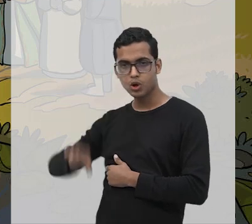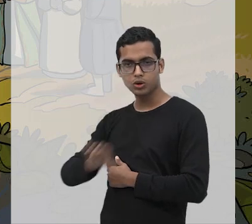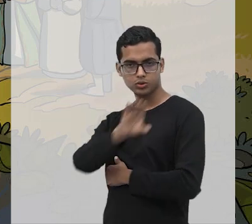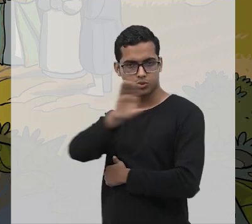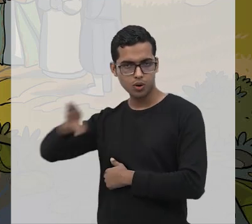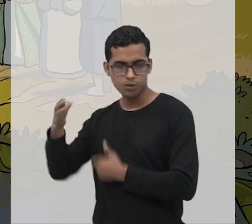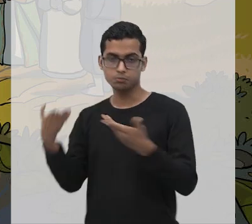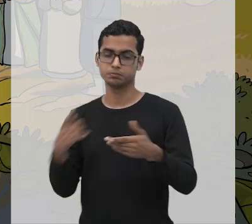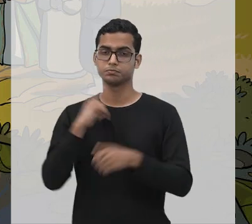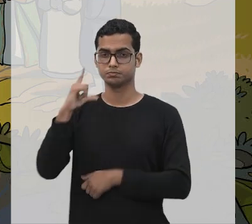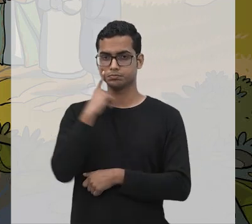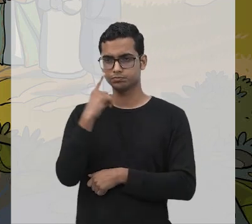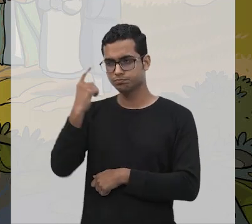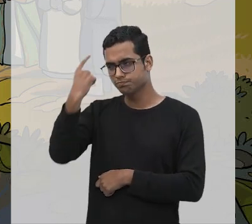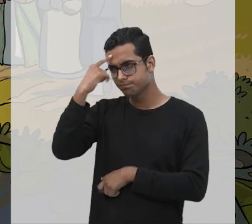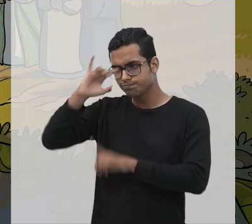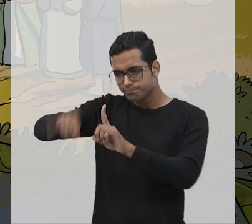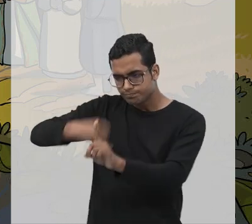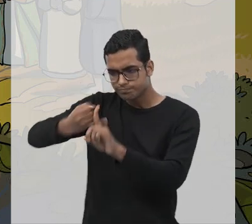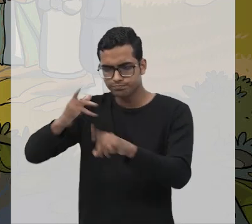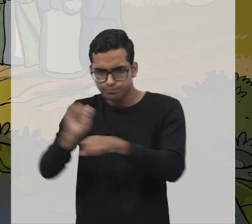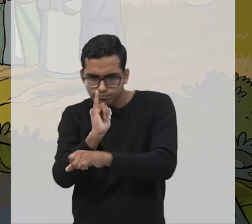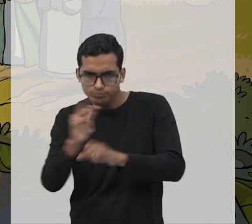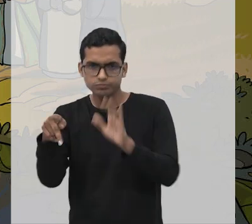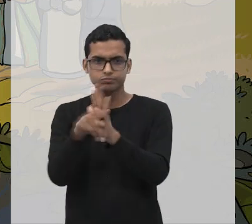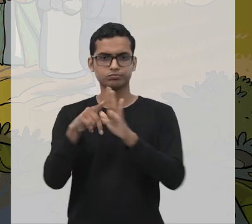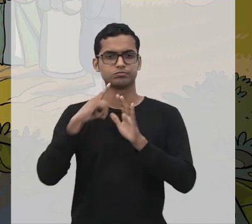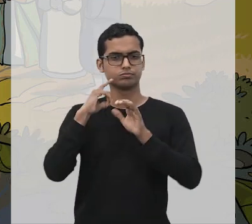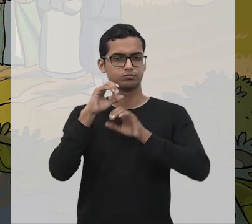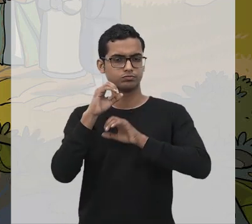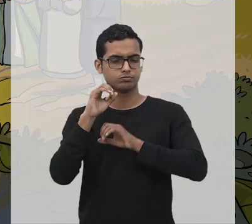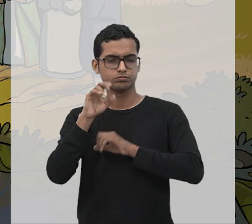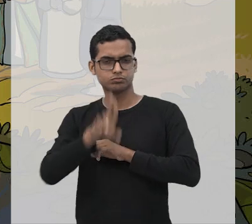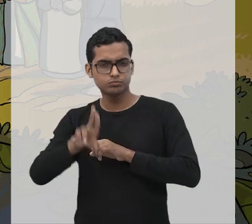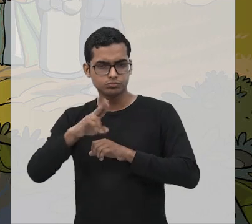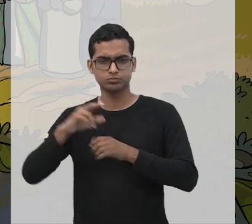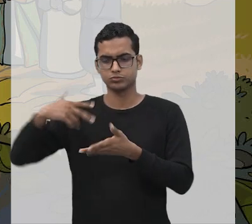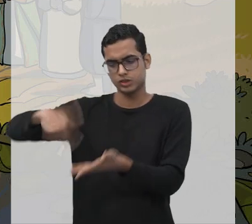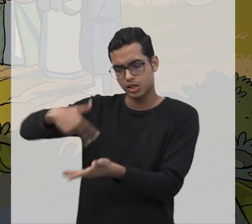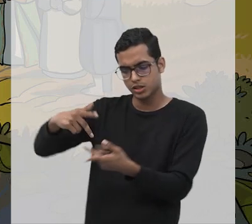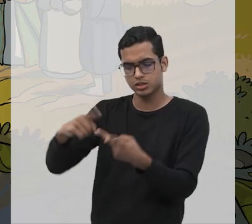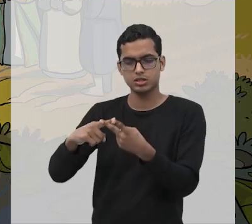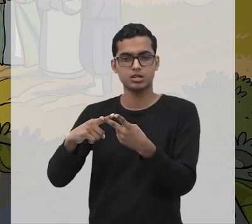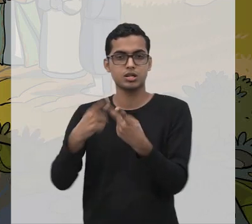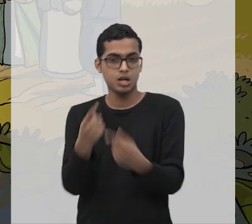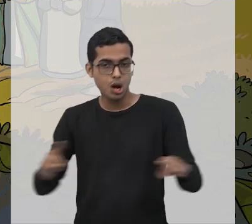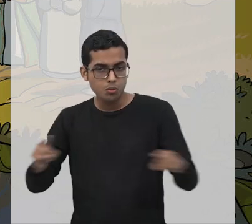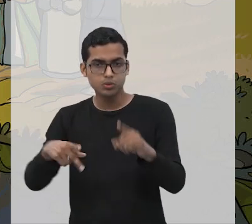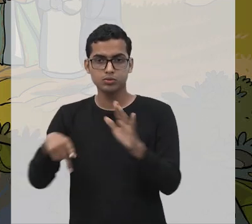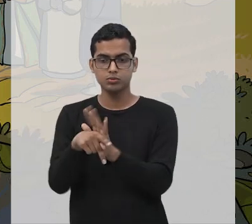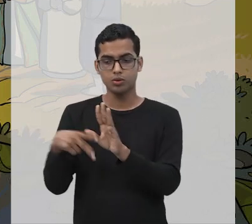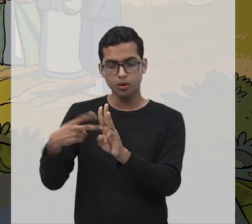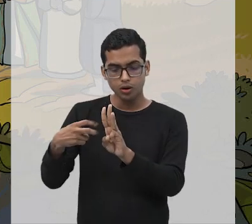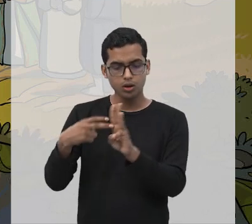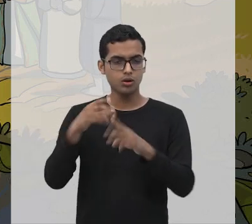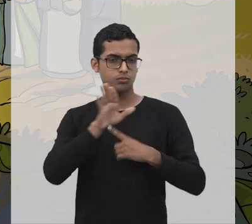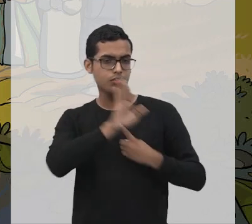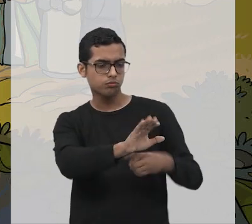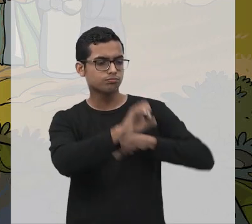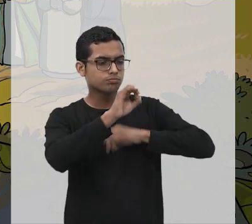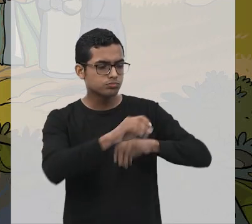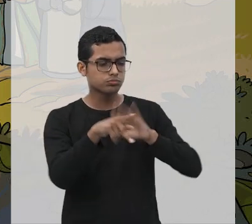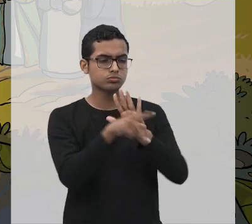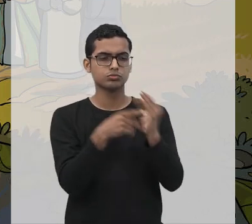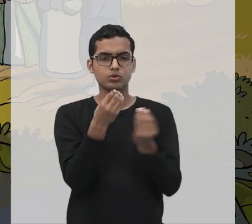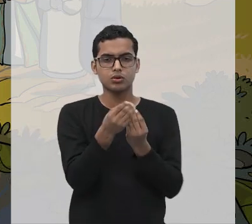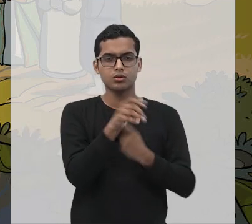a música e a dança indígena para transmitir esses ensinamentos religiosos que a gente quer